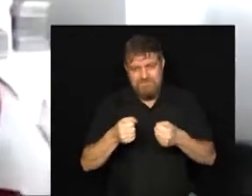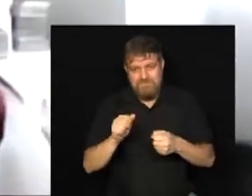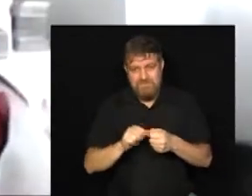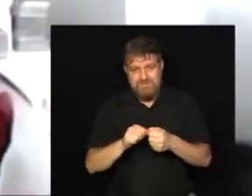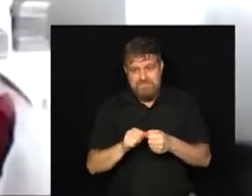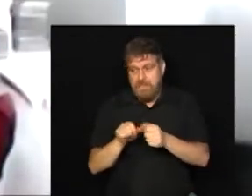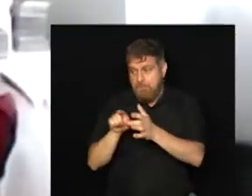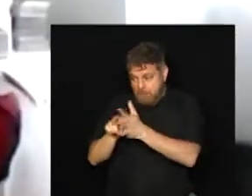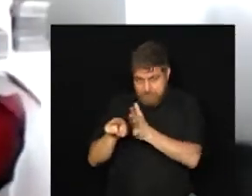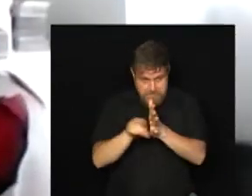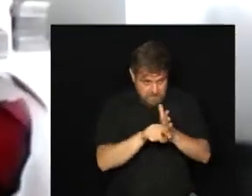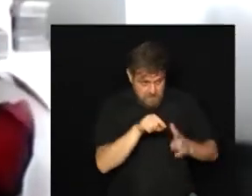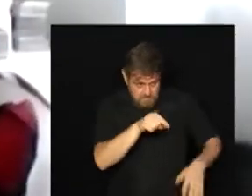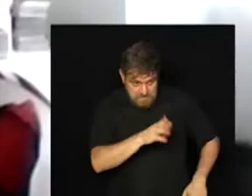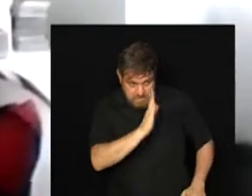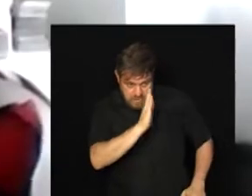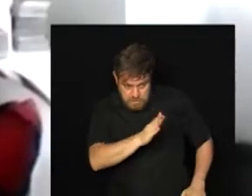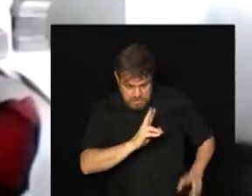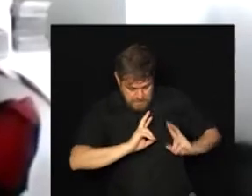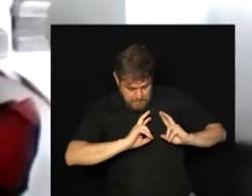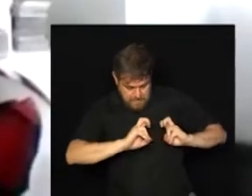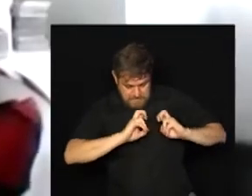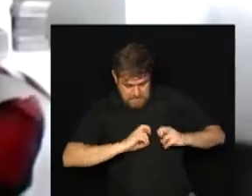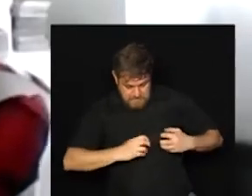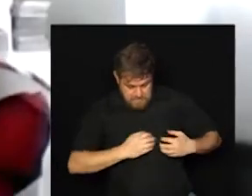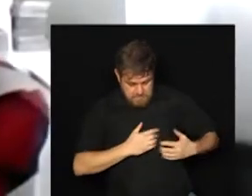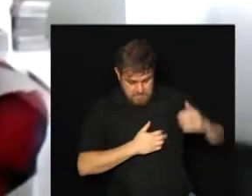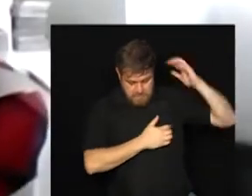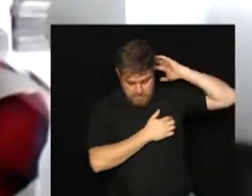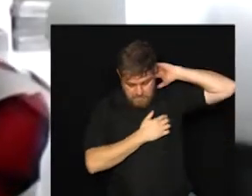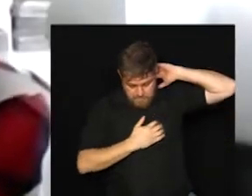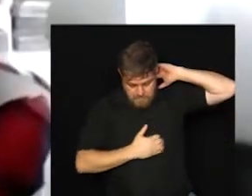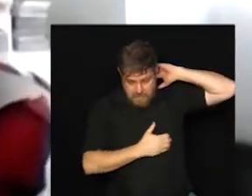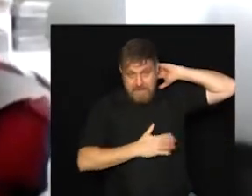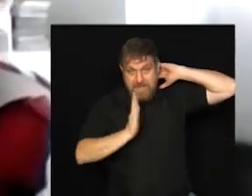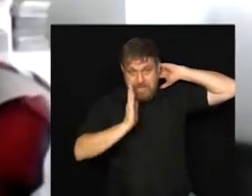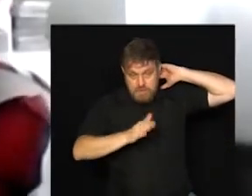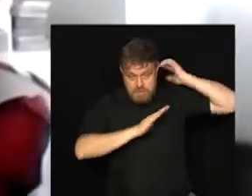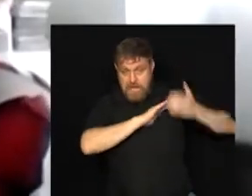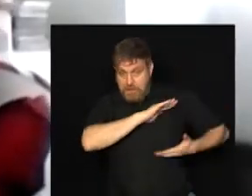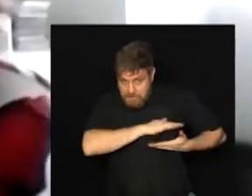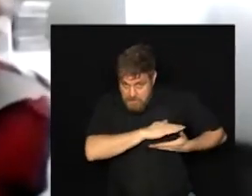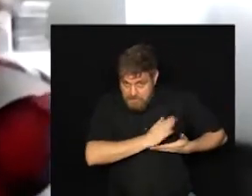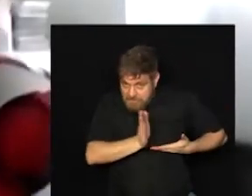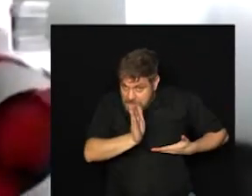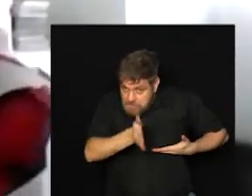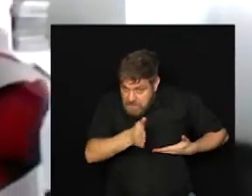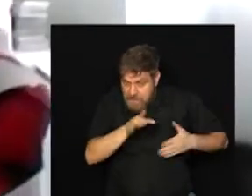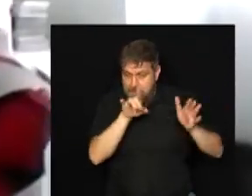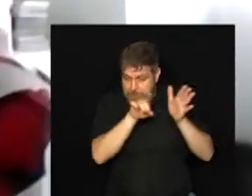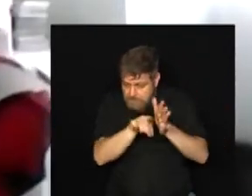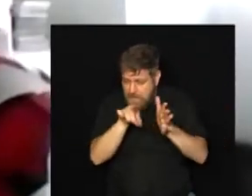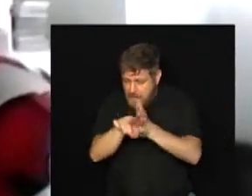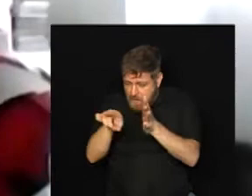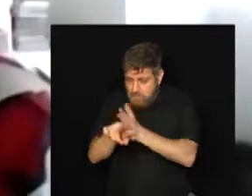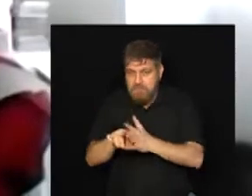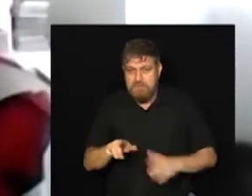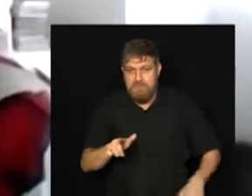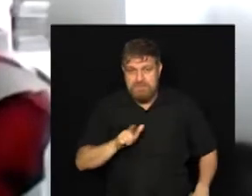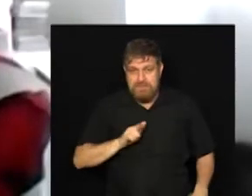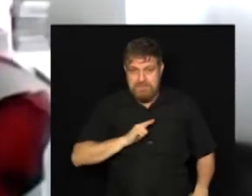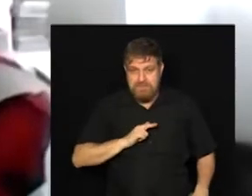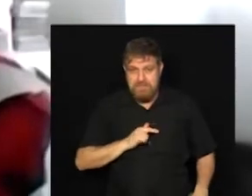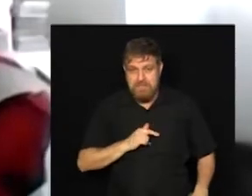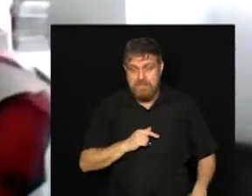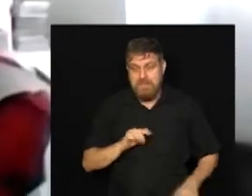uma perguntando para a outra se elas têm observado suas mamas, se elas já fizeram a mamografia e se existe